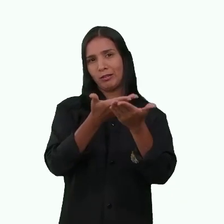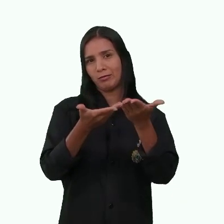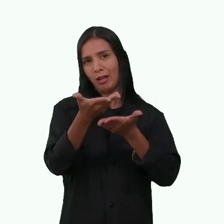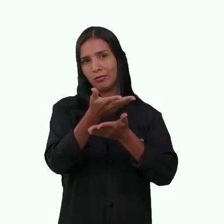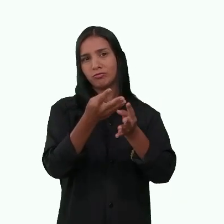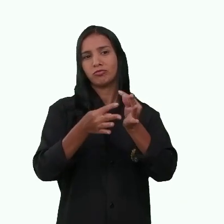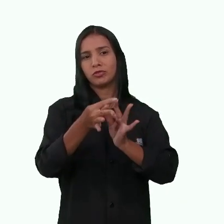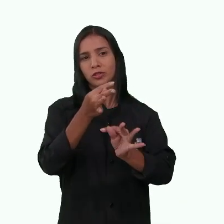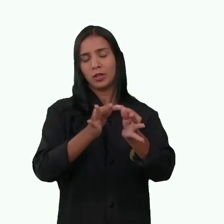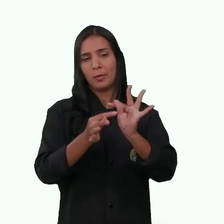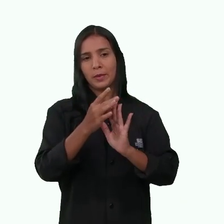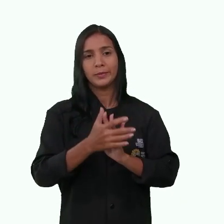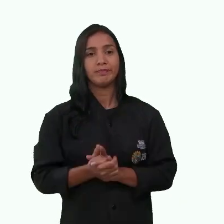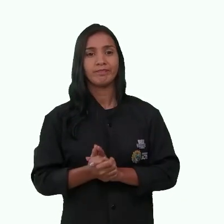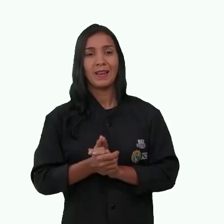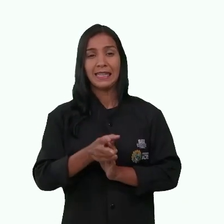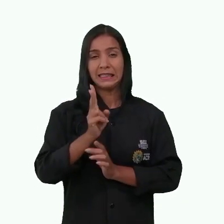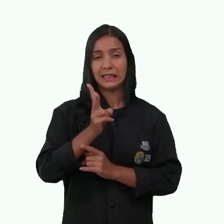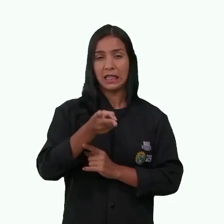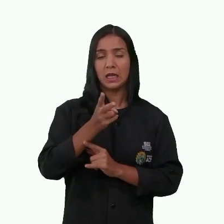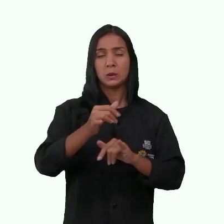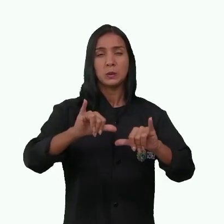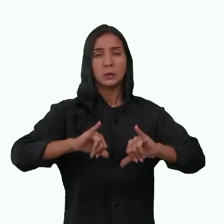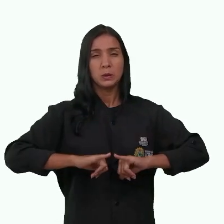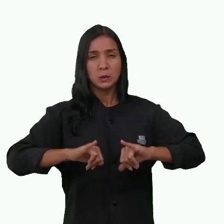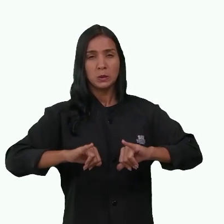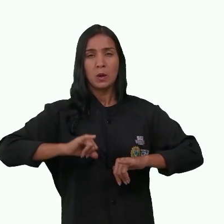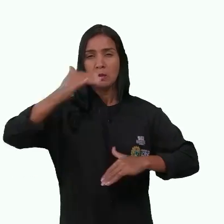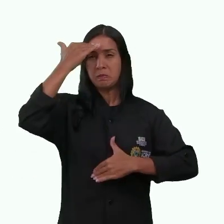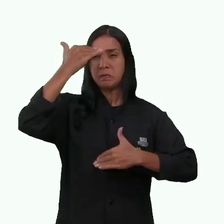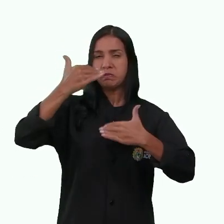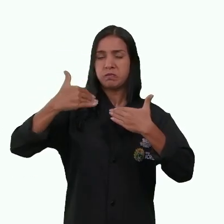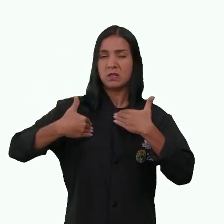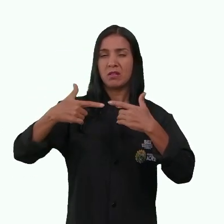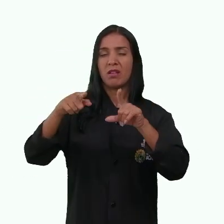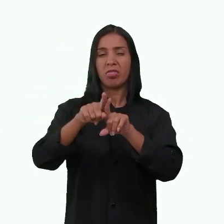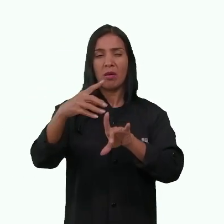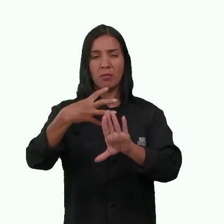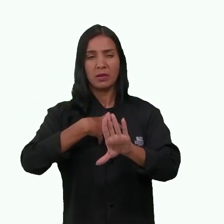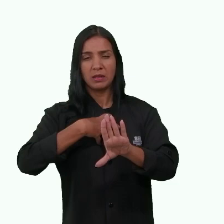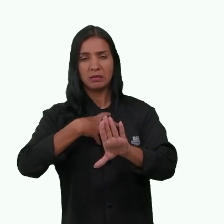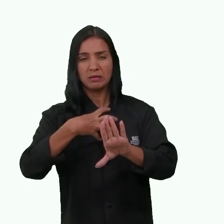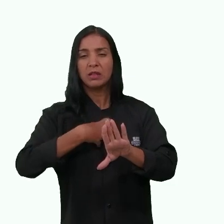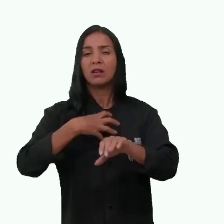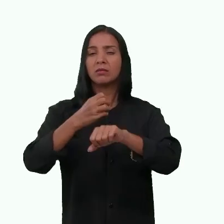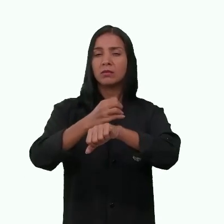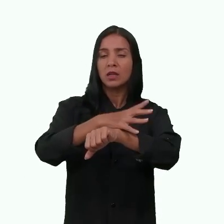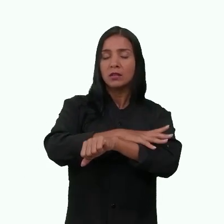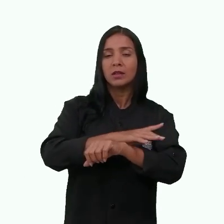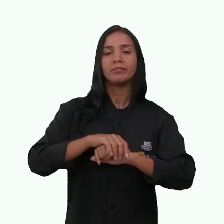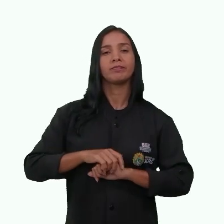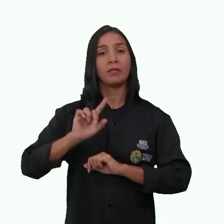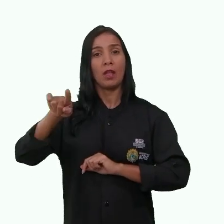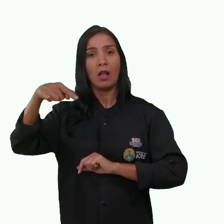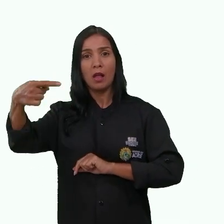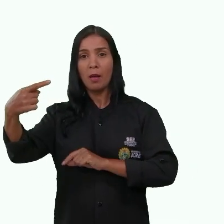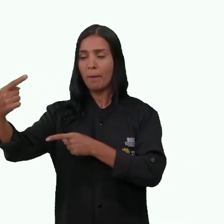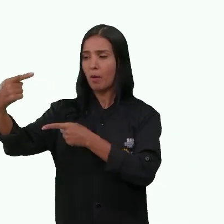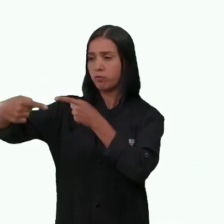Ele apresenta forte sofrimento físico e emocional e, após discutir com a equipe